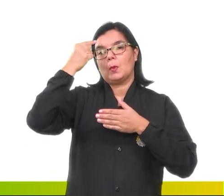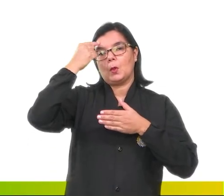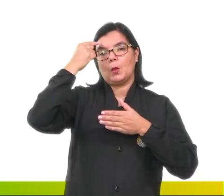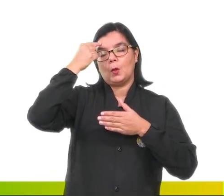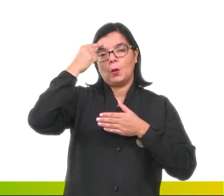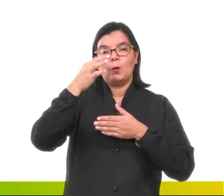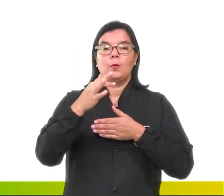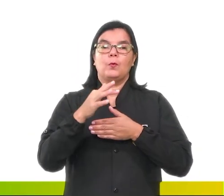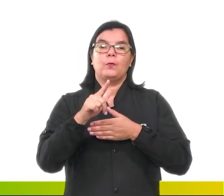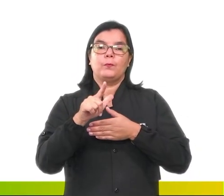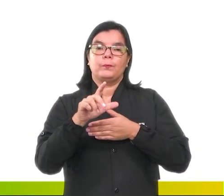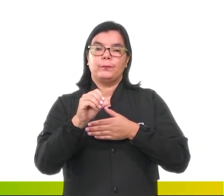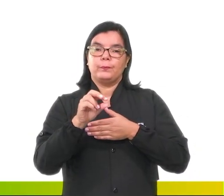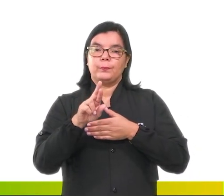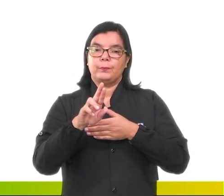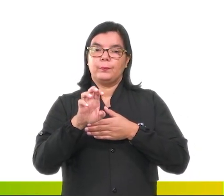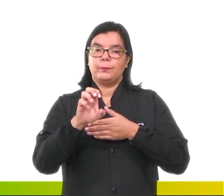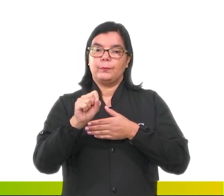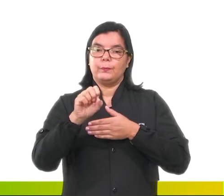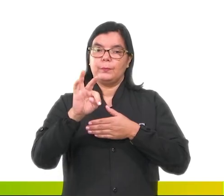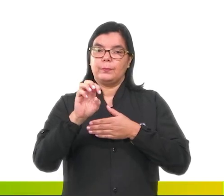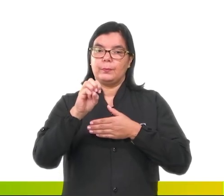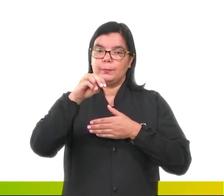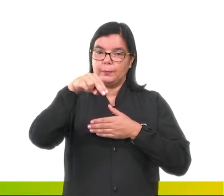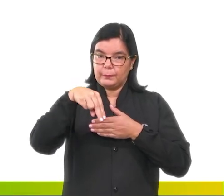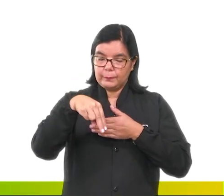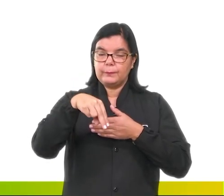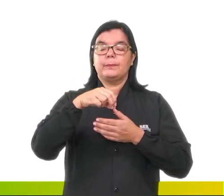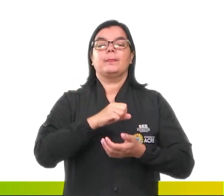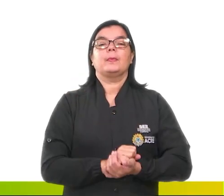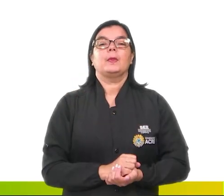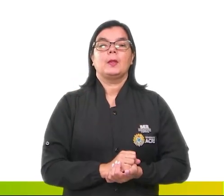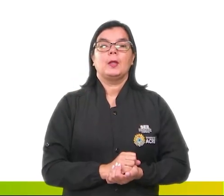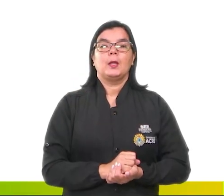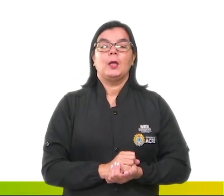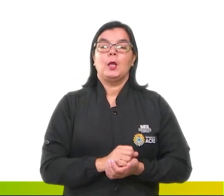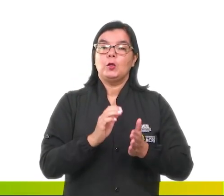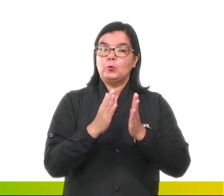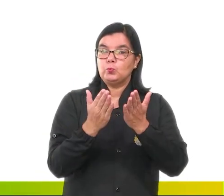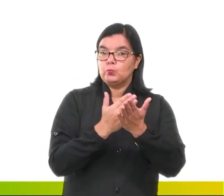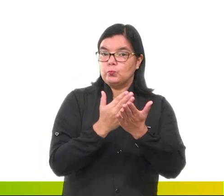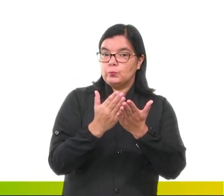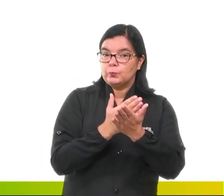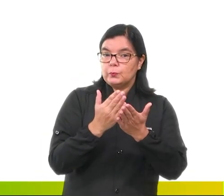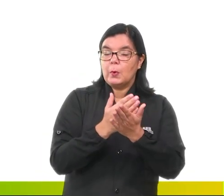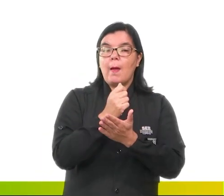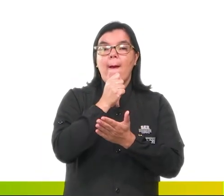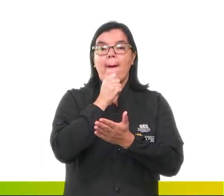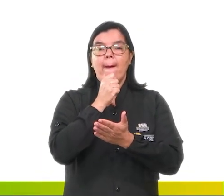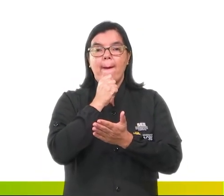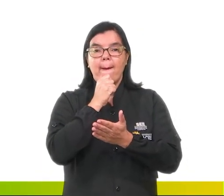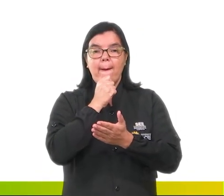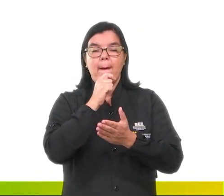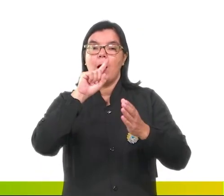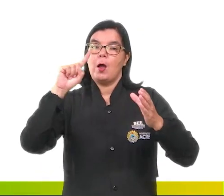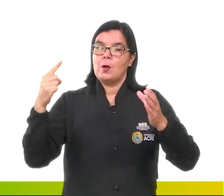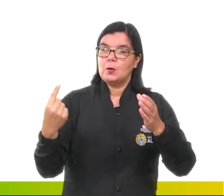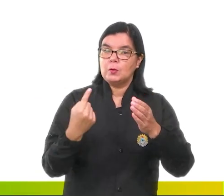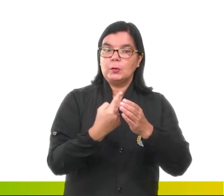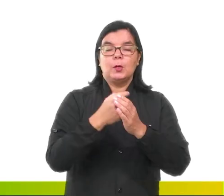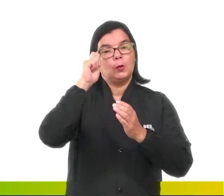do Florestan Fernandes. Florestan Fernandes, em sua obra A Integração do Negro